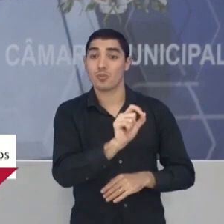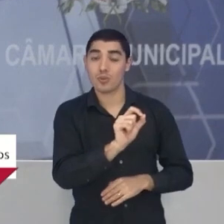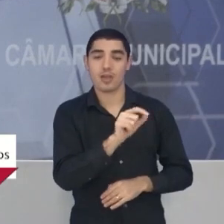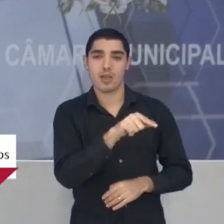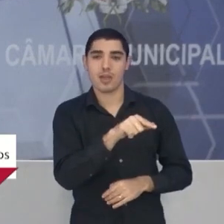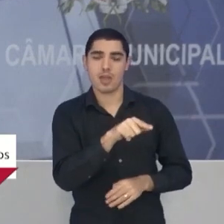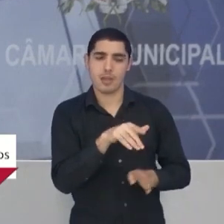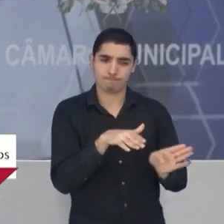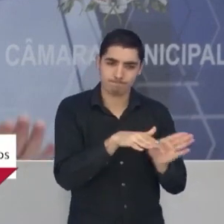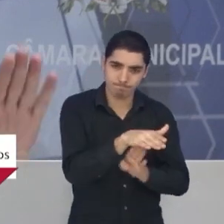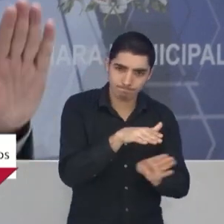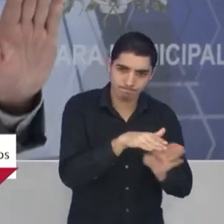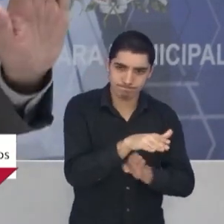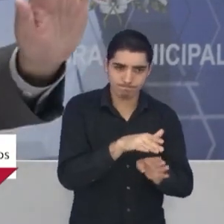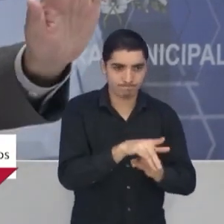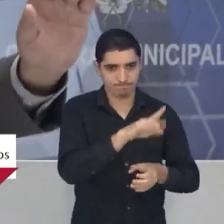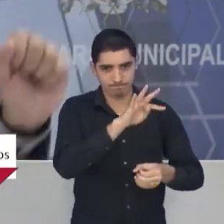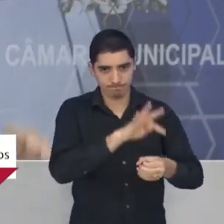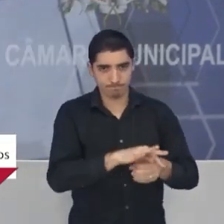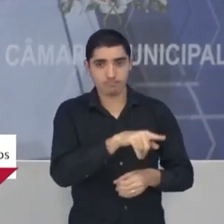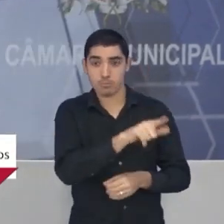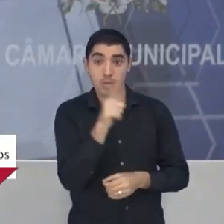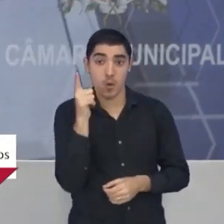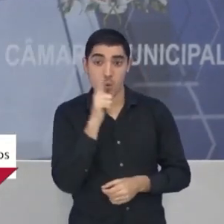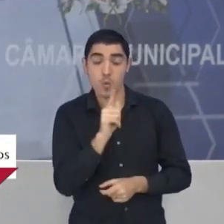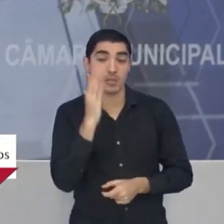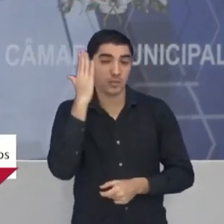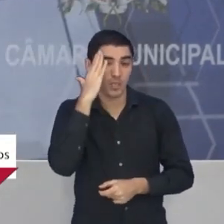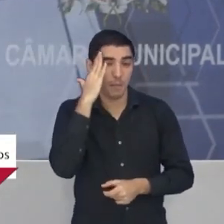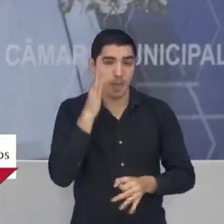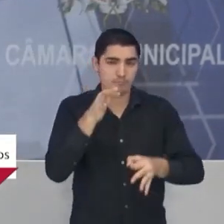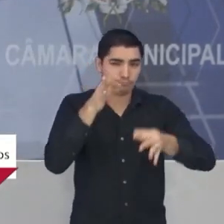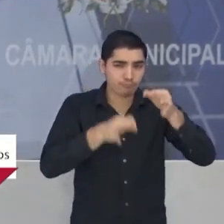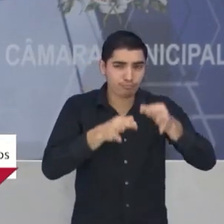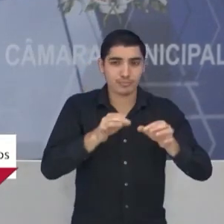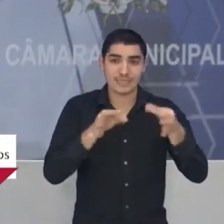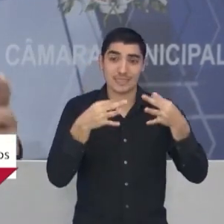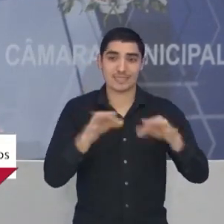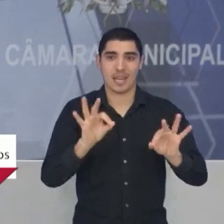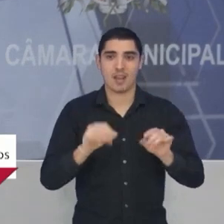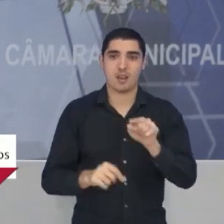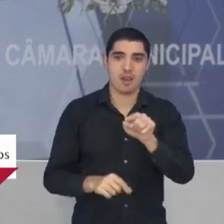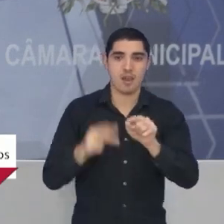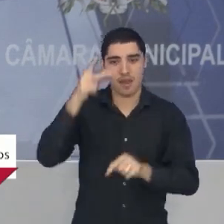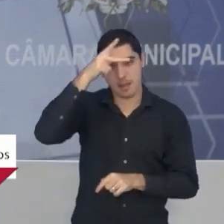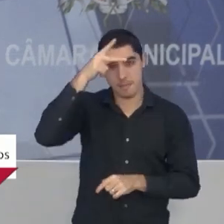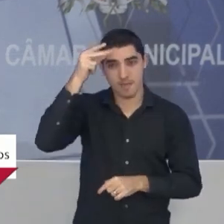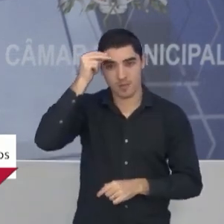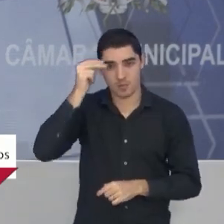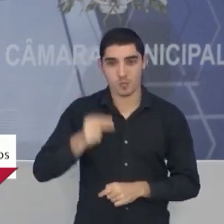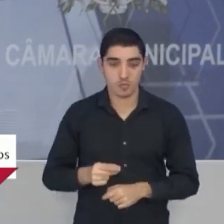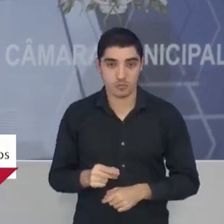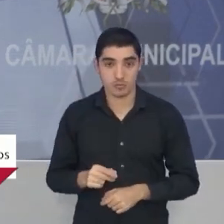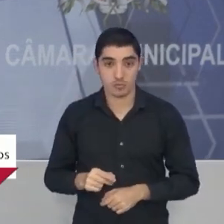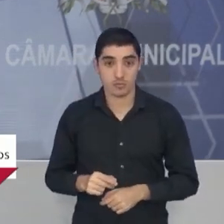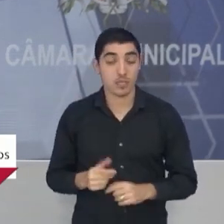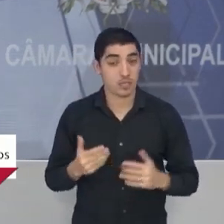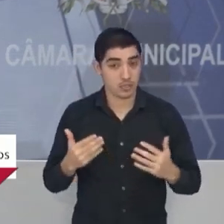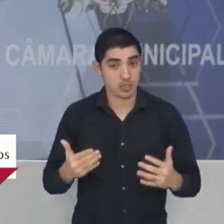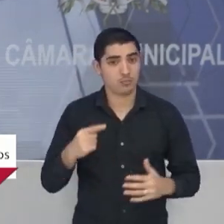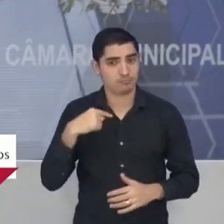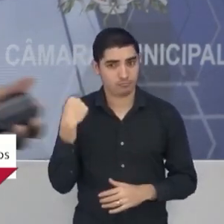técnico para que seja julgada as contas das prefeituras e nessas contas de prefeituras nós estamos